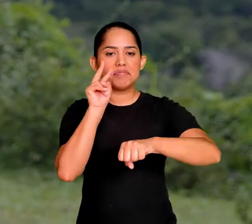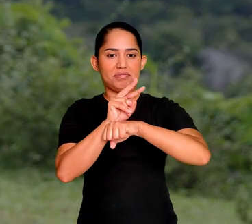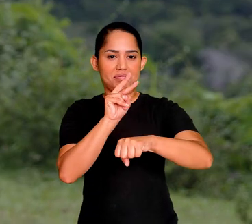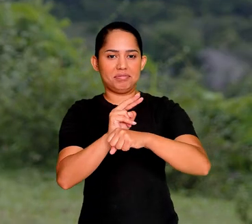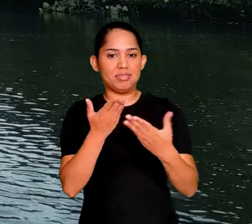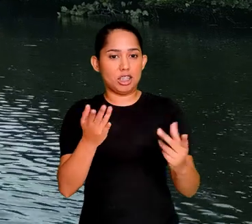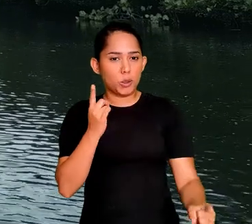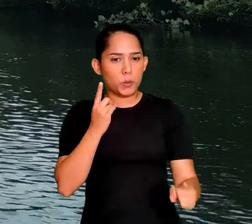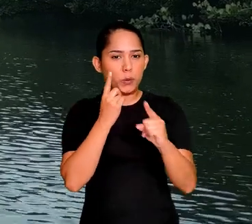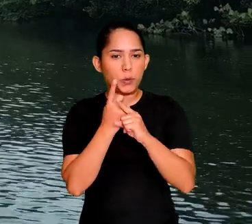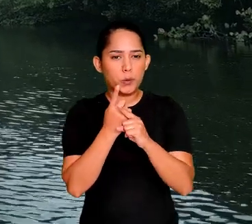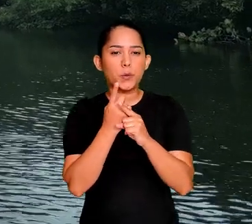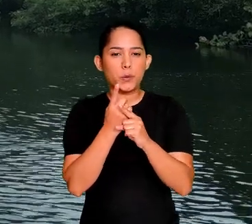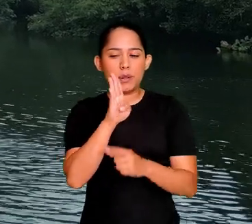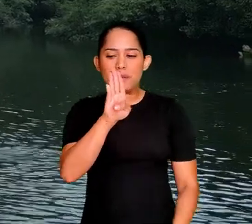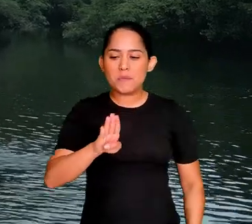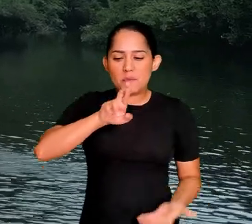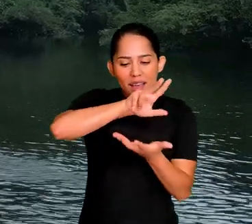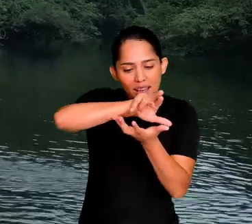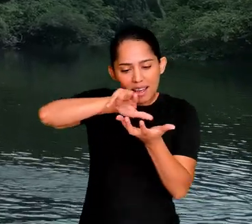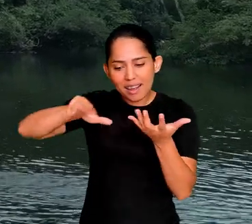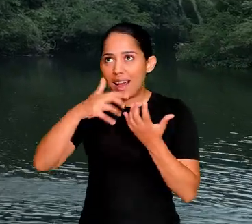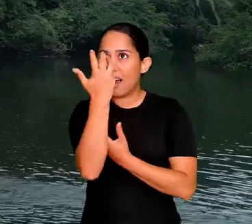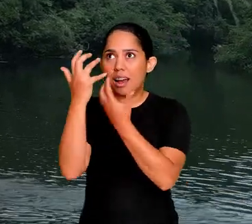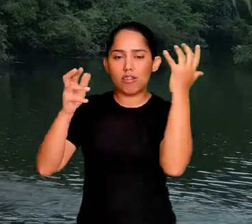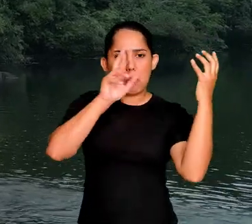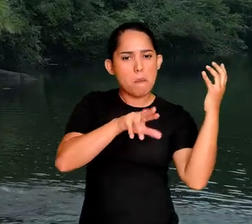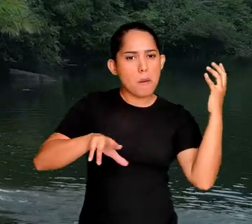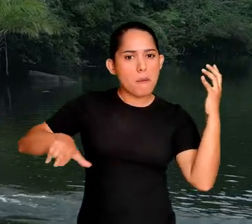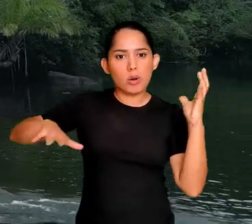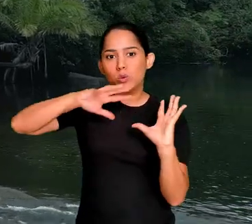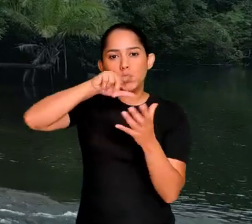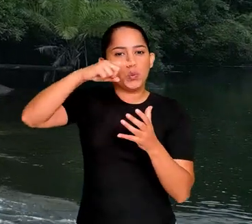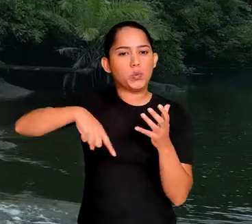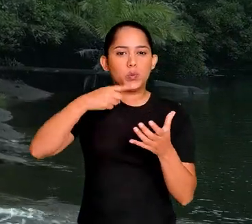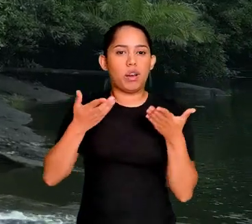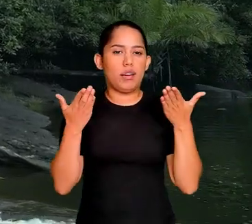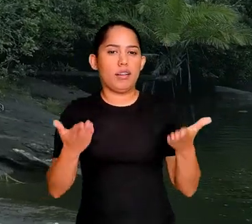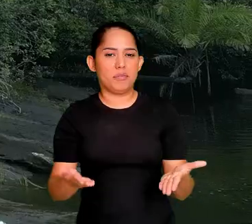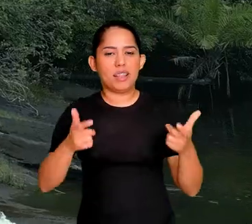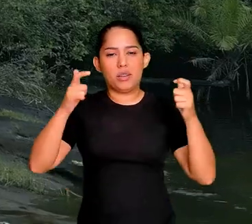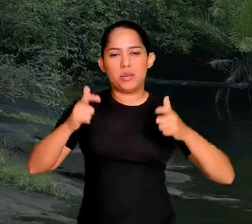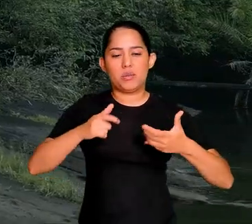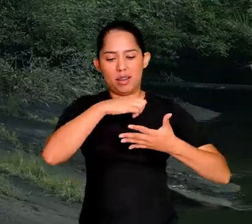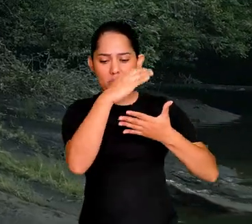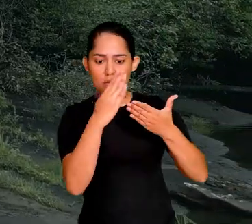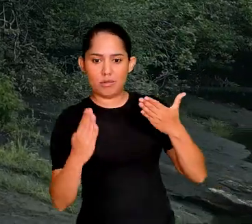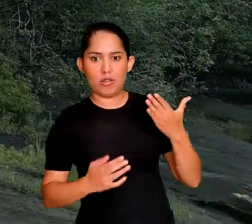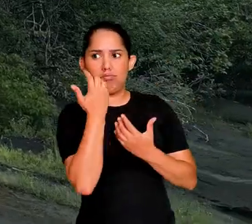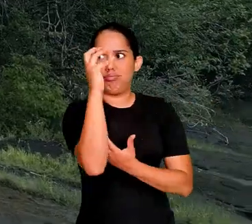preservação ambiental, onde a gente encontra a maior biodiversidade de árvores do planeta, nessa Mata Atlântica